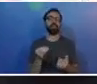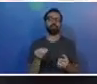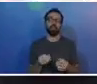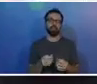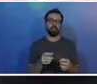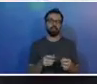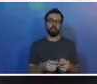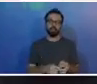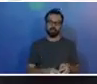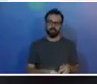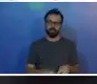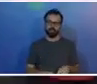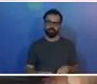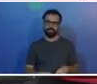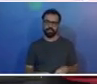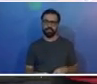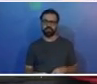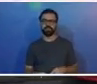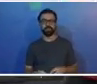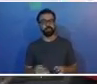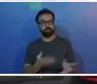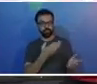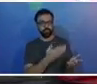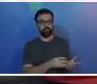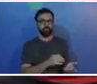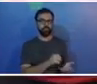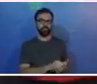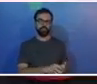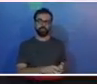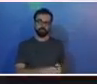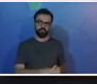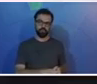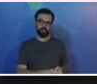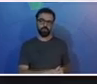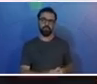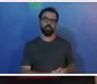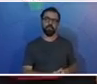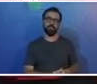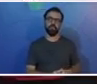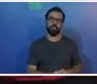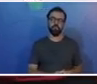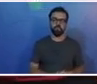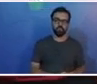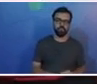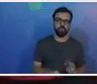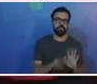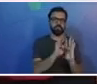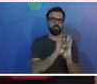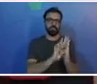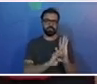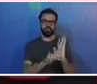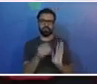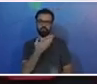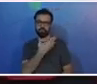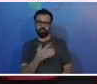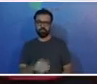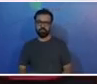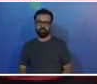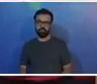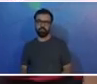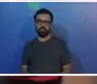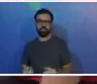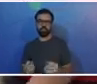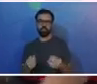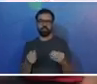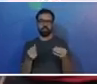Vamos ver agora? Na apostila, página 154, nós continuamos. De onde vem o